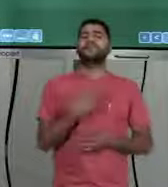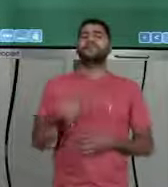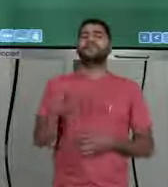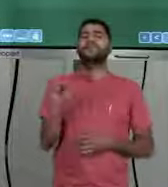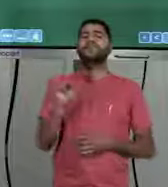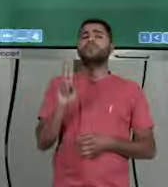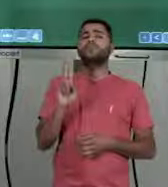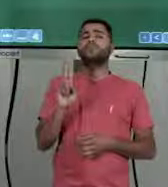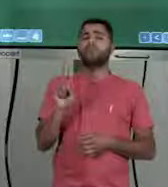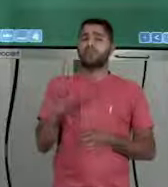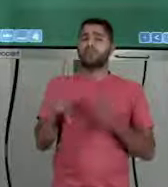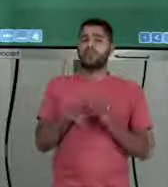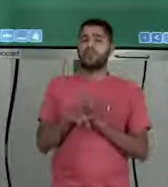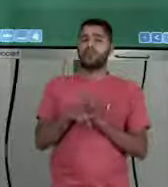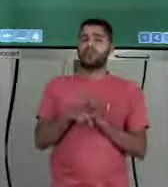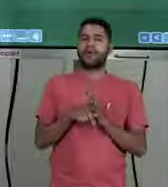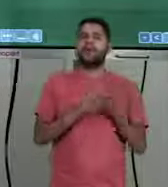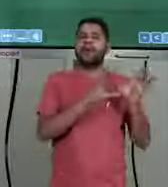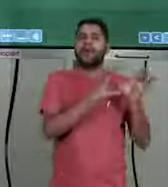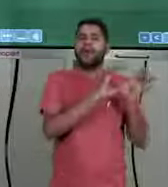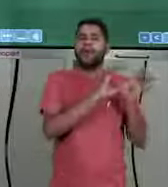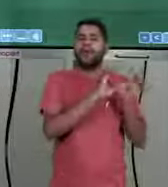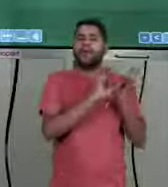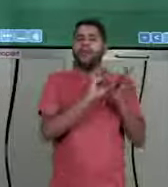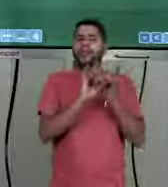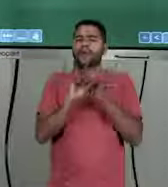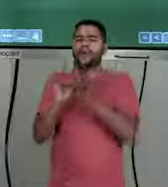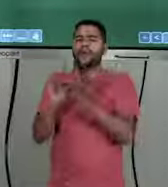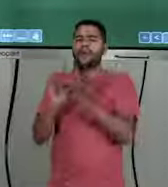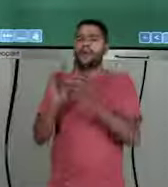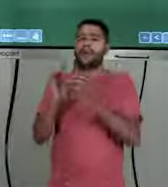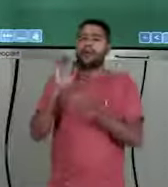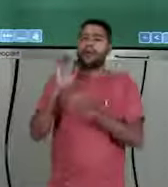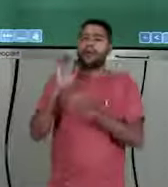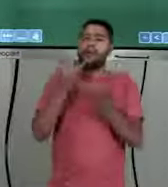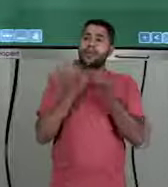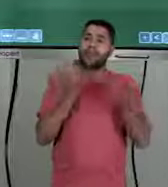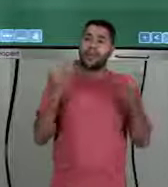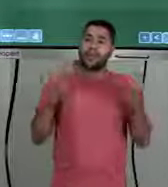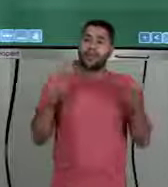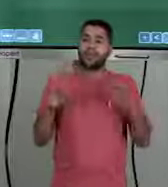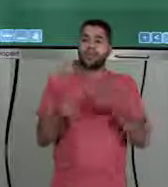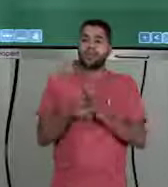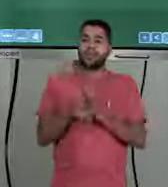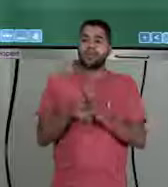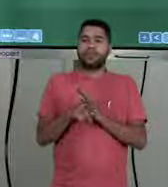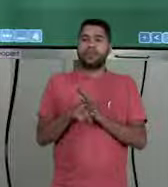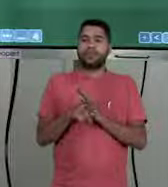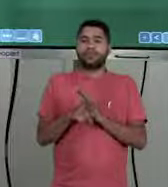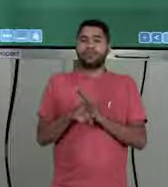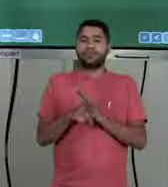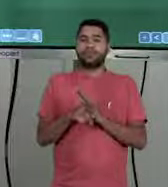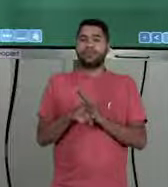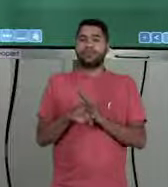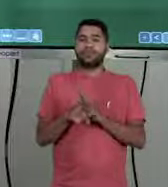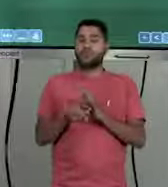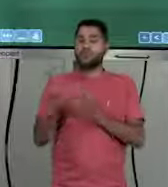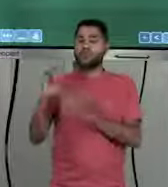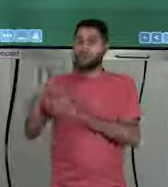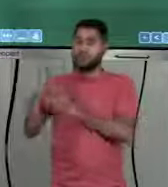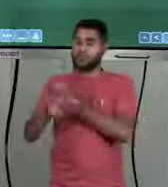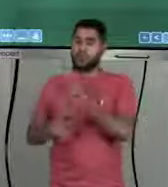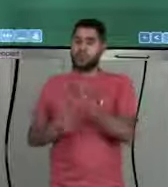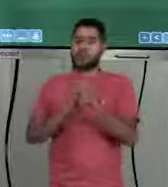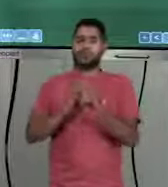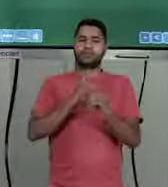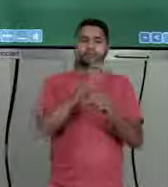de corrente elétrica, onde ocorre a passagem dos elétrons de um átomo